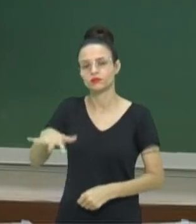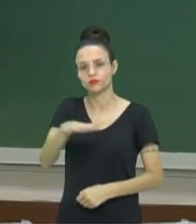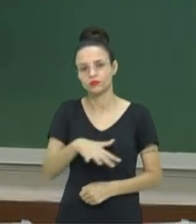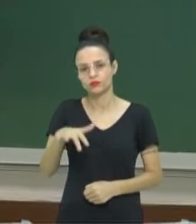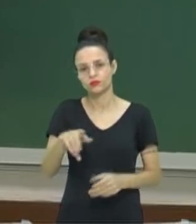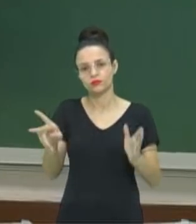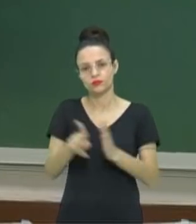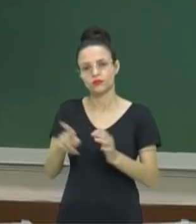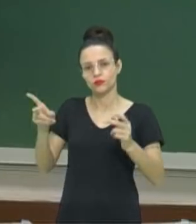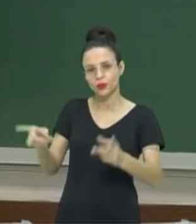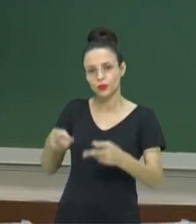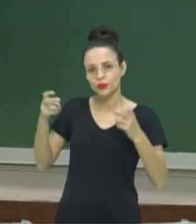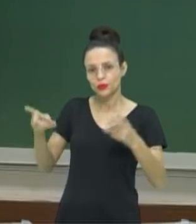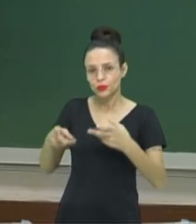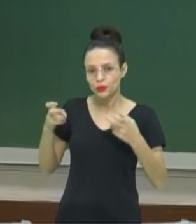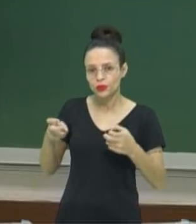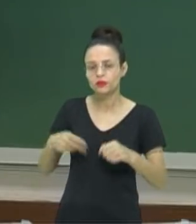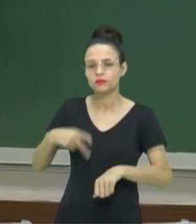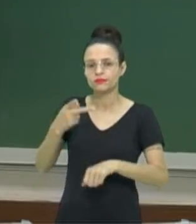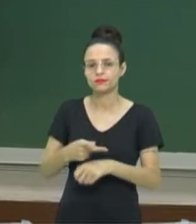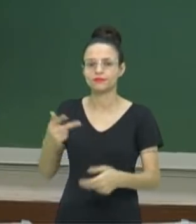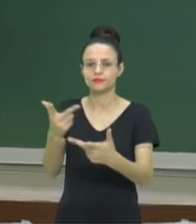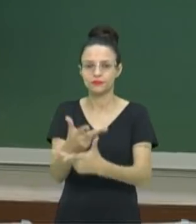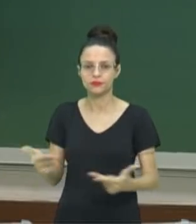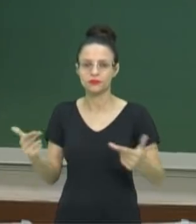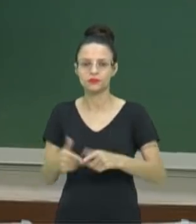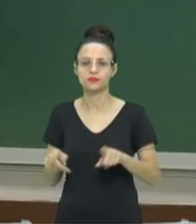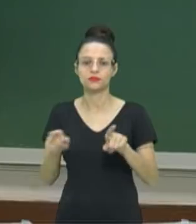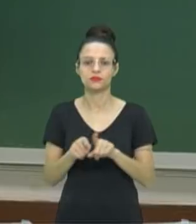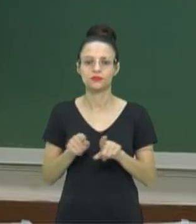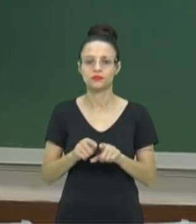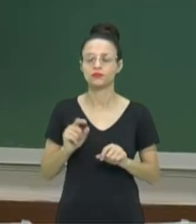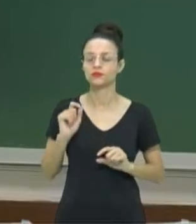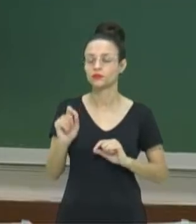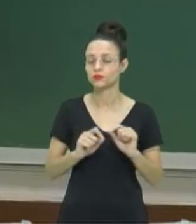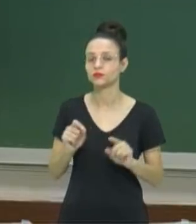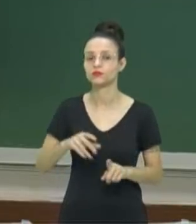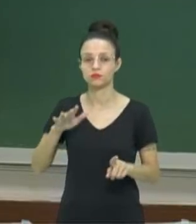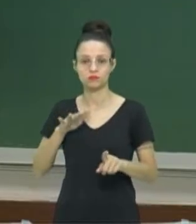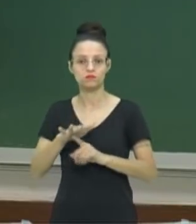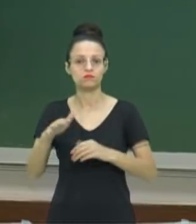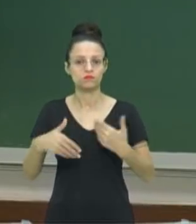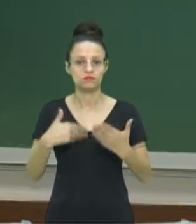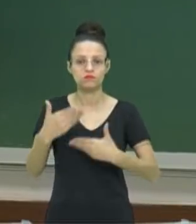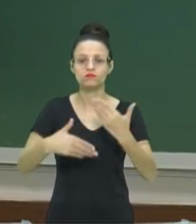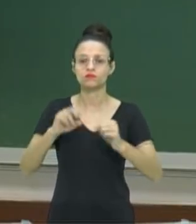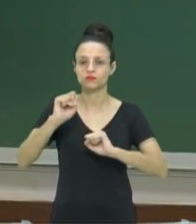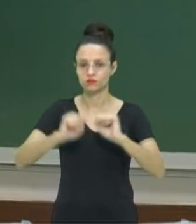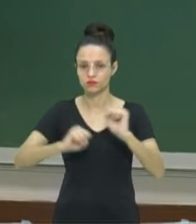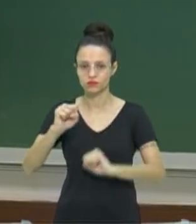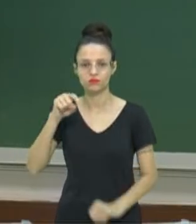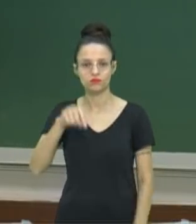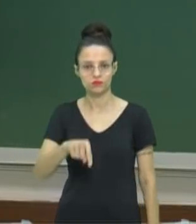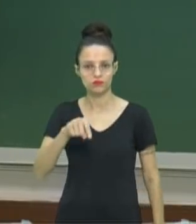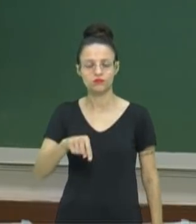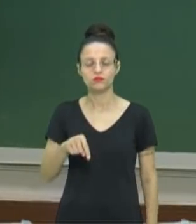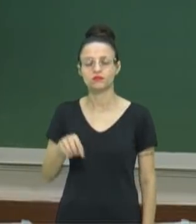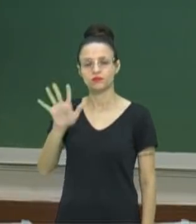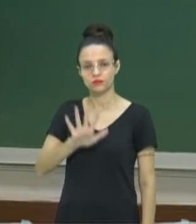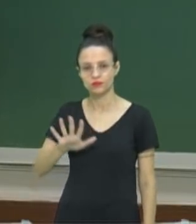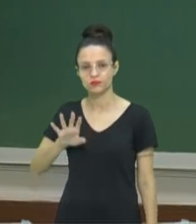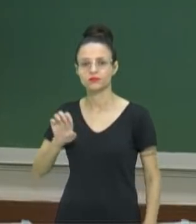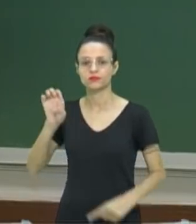de exploração desse recurso, atraindo inclusive o desenvolvimento industrial para aquela porção do